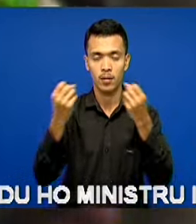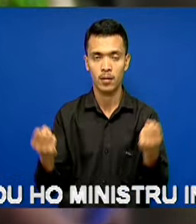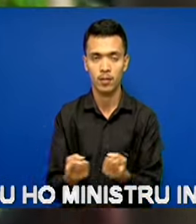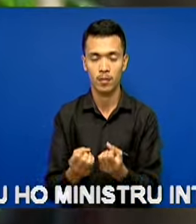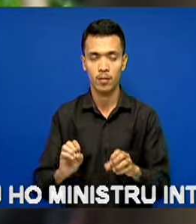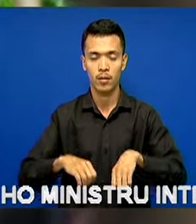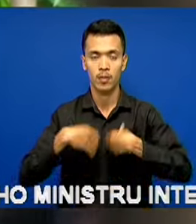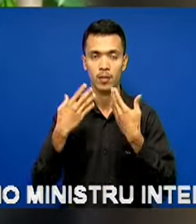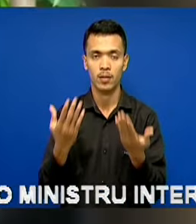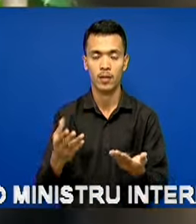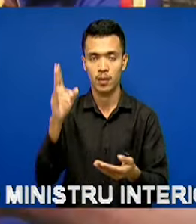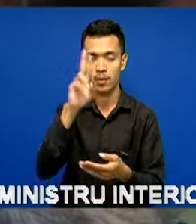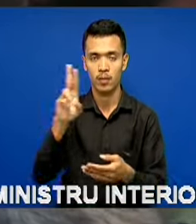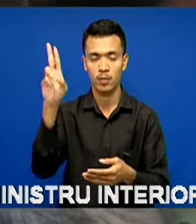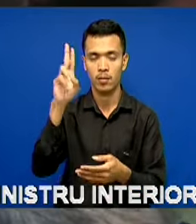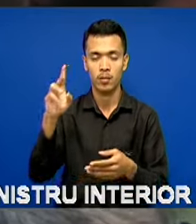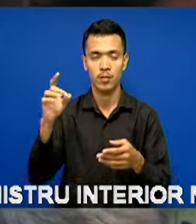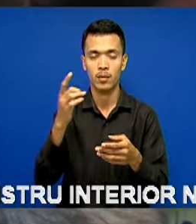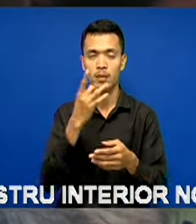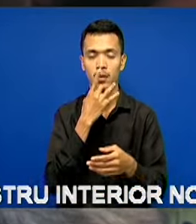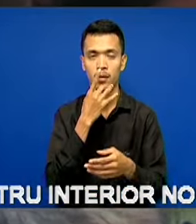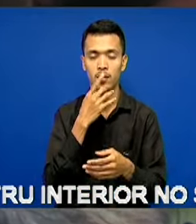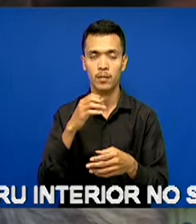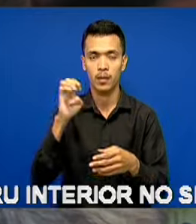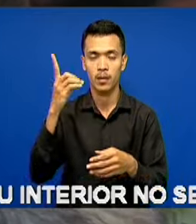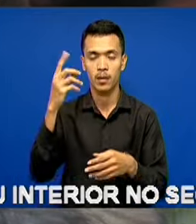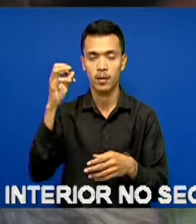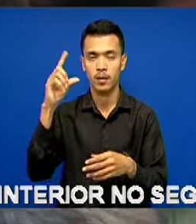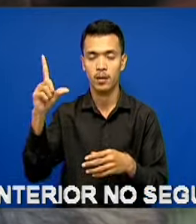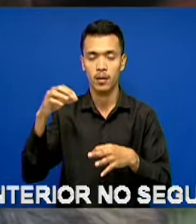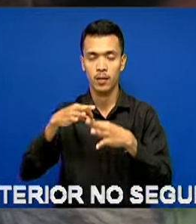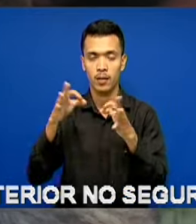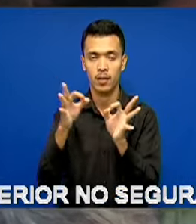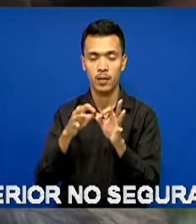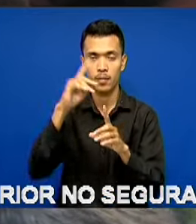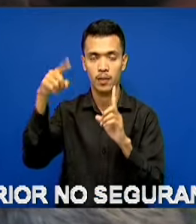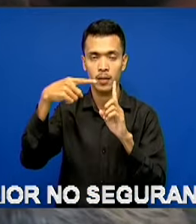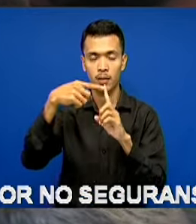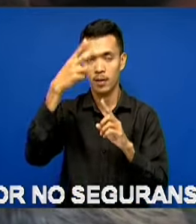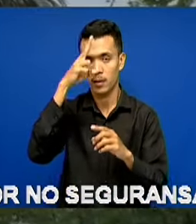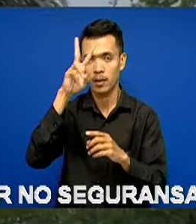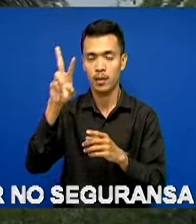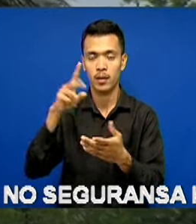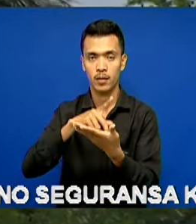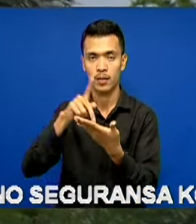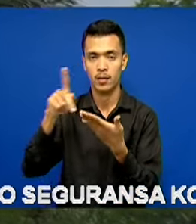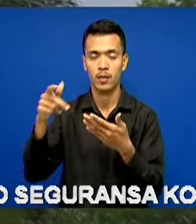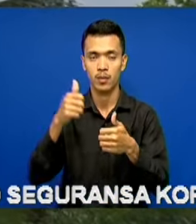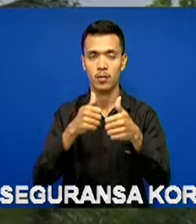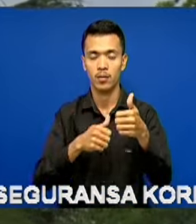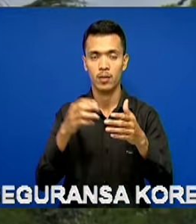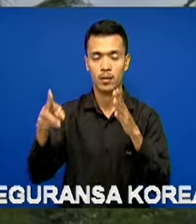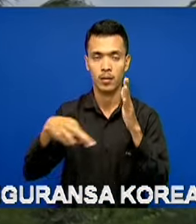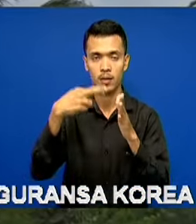utiliza contador no label estraga sasang nebe EDTLEP instala ona, ou em Hira identifica se selo multa tuir tarefa nebe maki